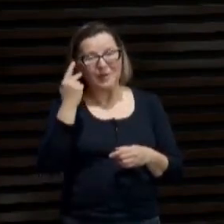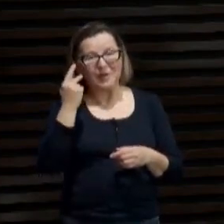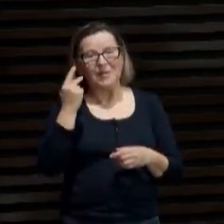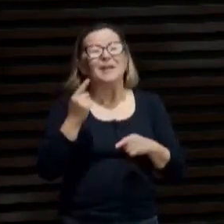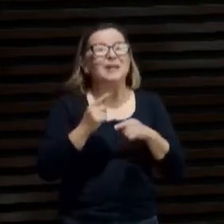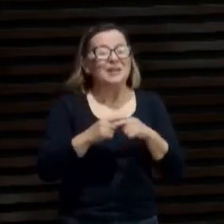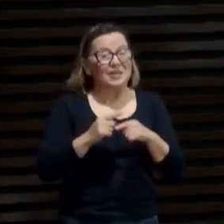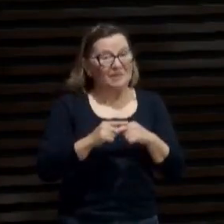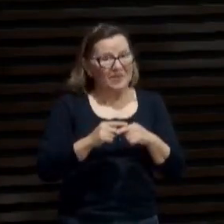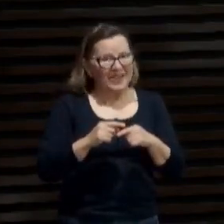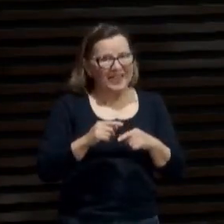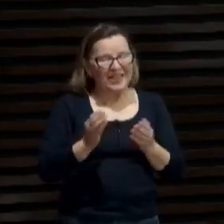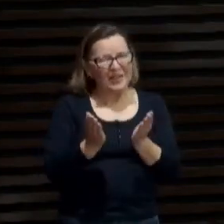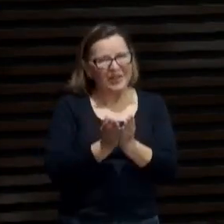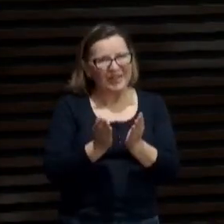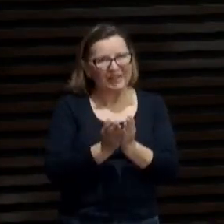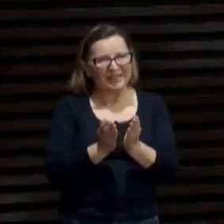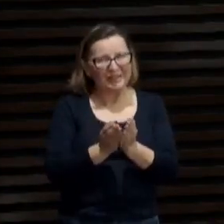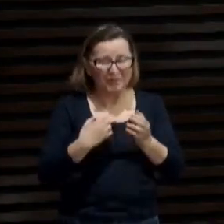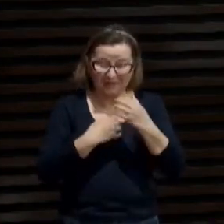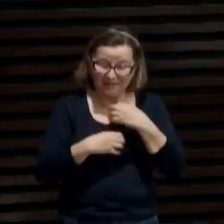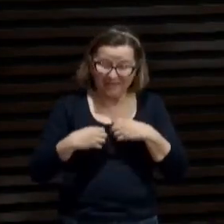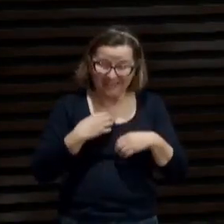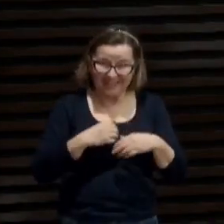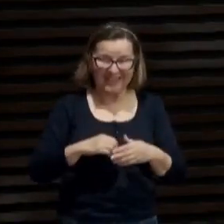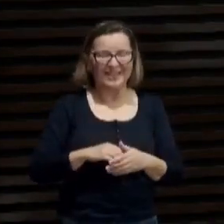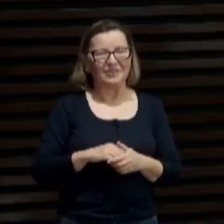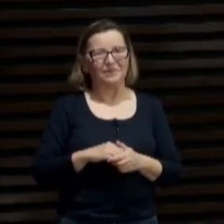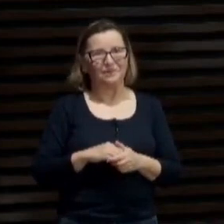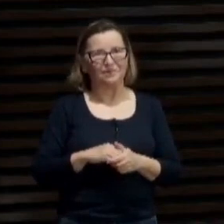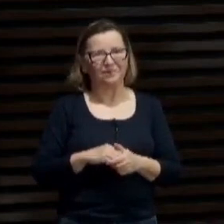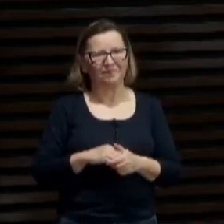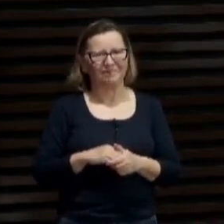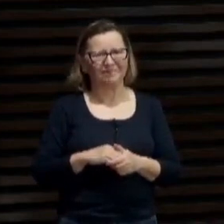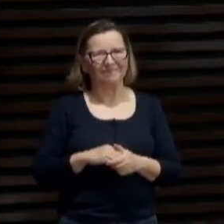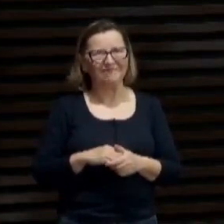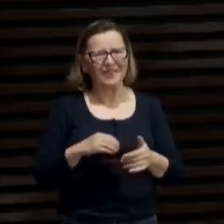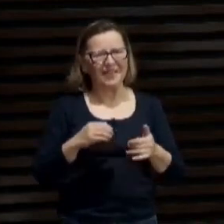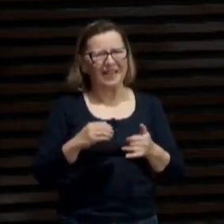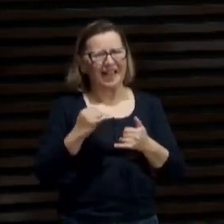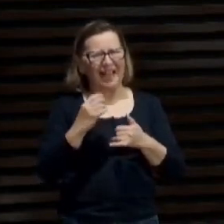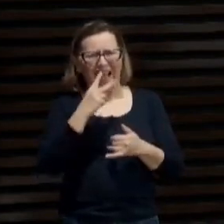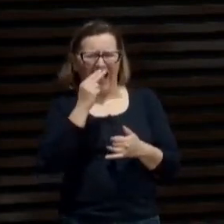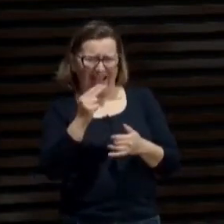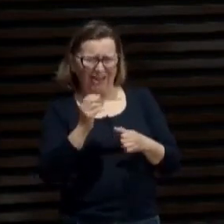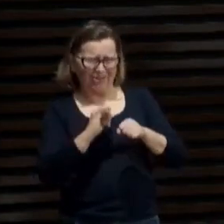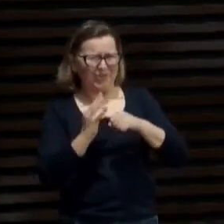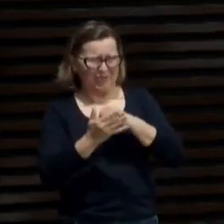adoeceu mortalmente. Estava às vias de morrer. Ele devia ser Covid.